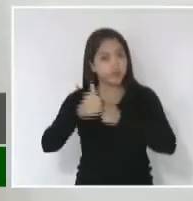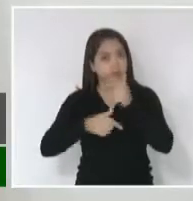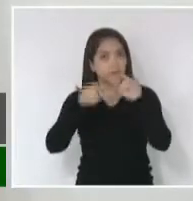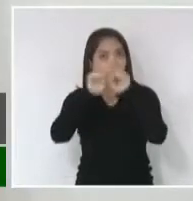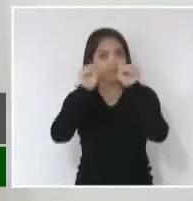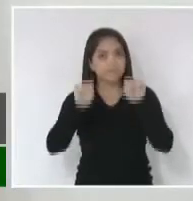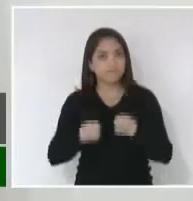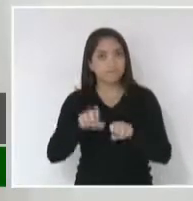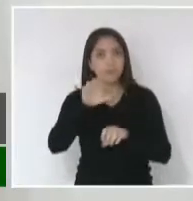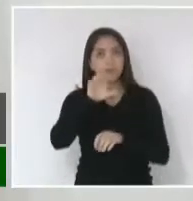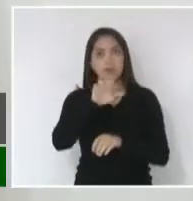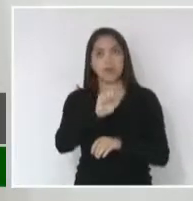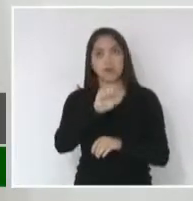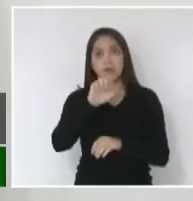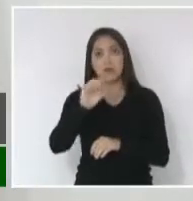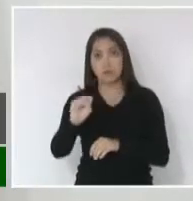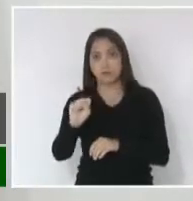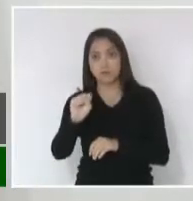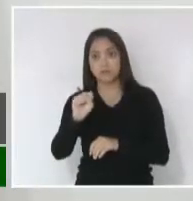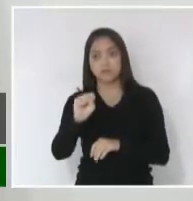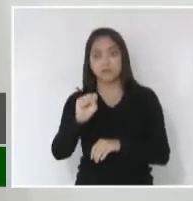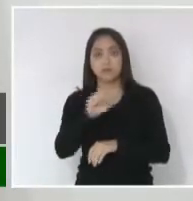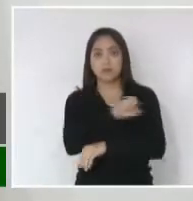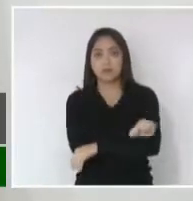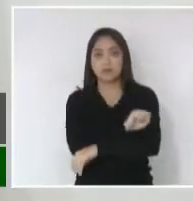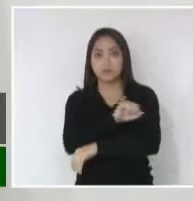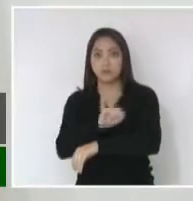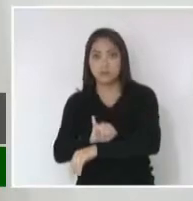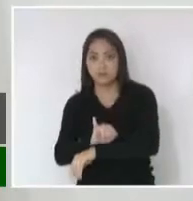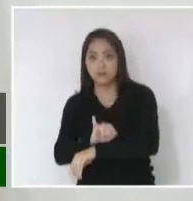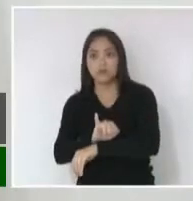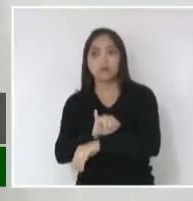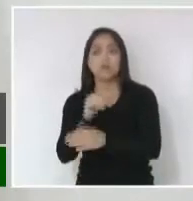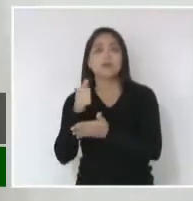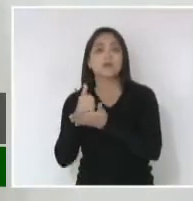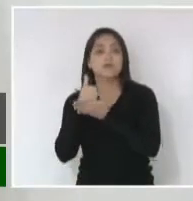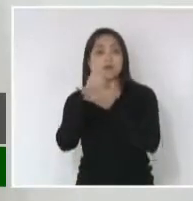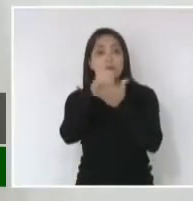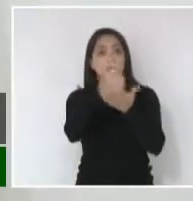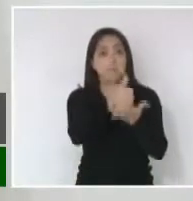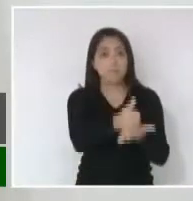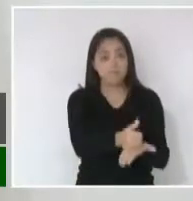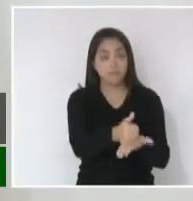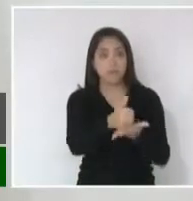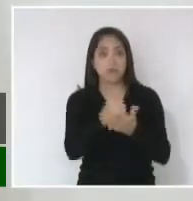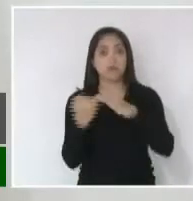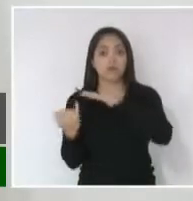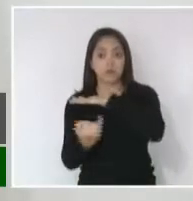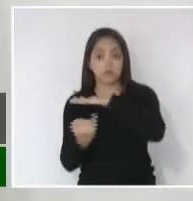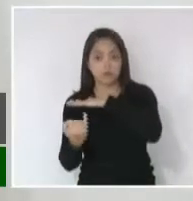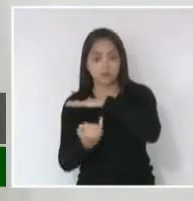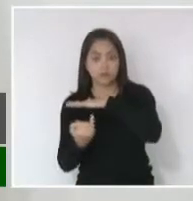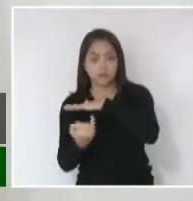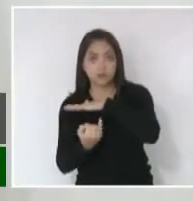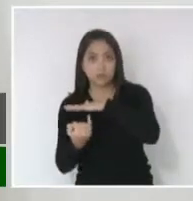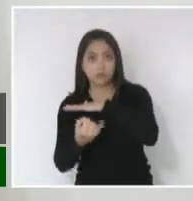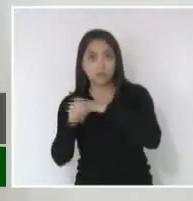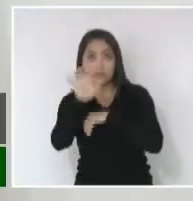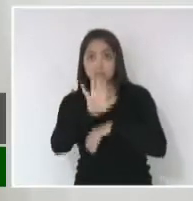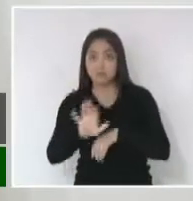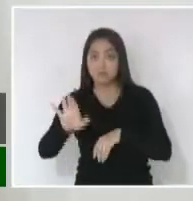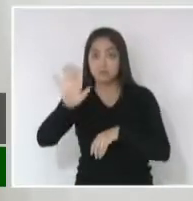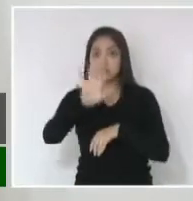S, especialmente o Senai e o SESI, que apoiam a competitividade da indústria nacional por meio